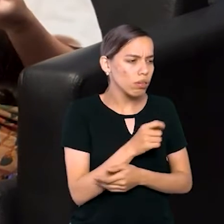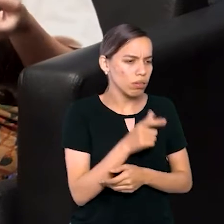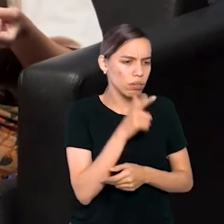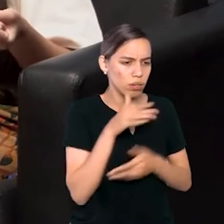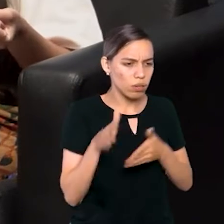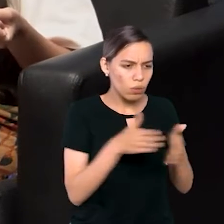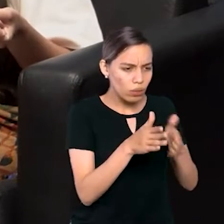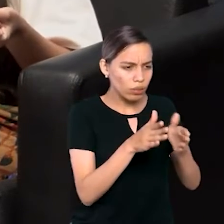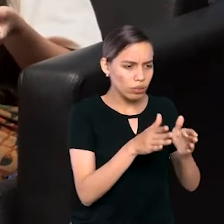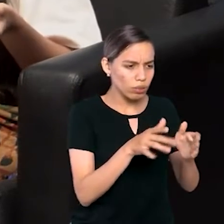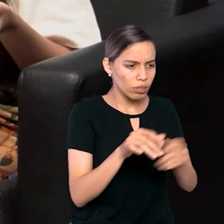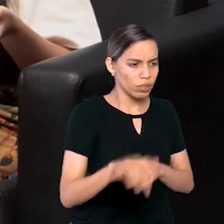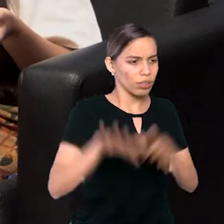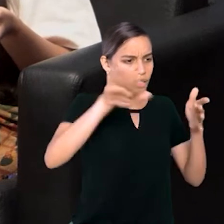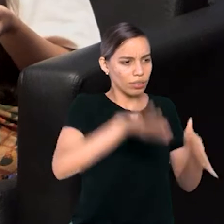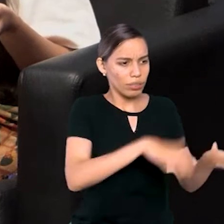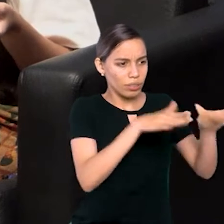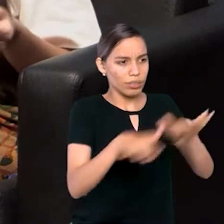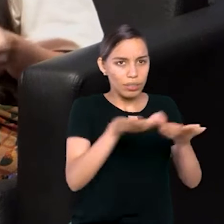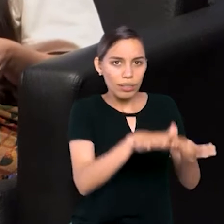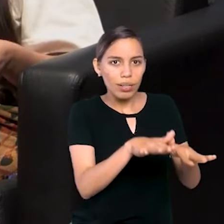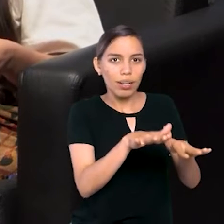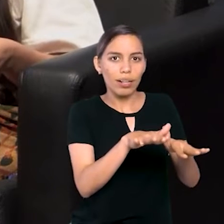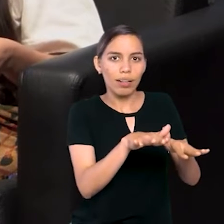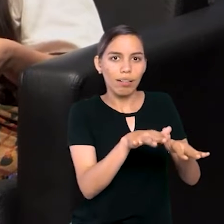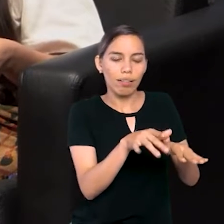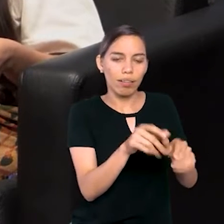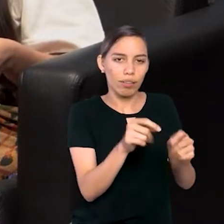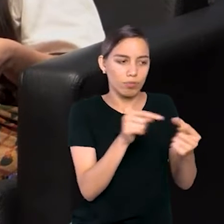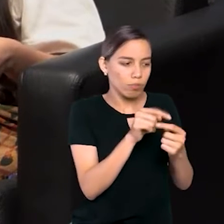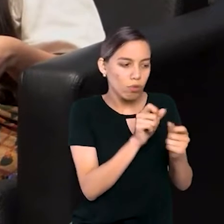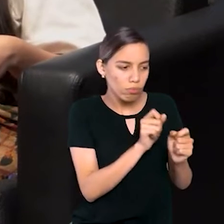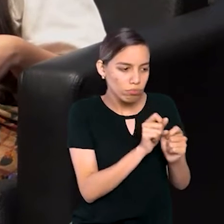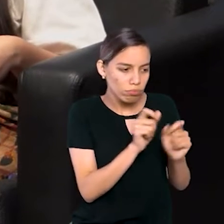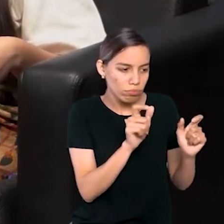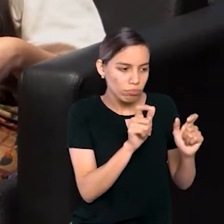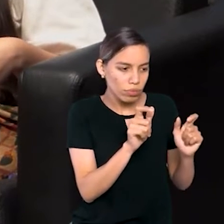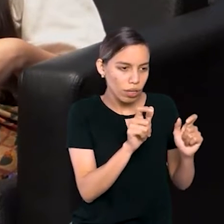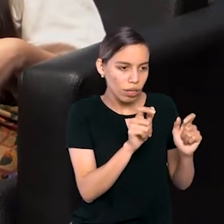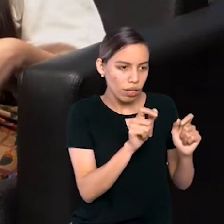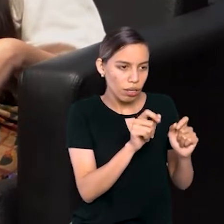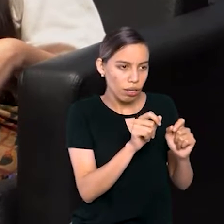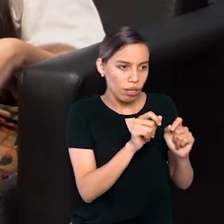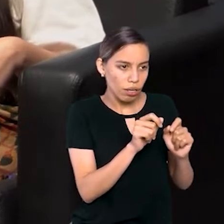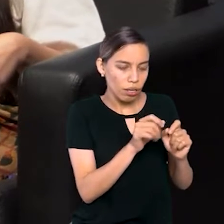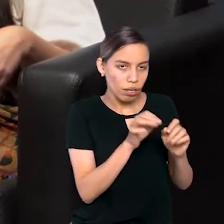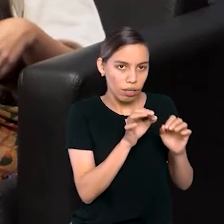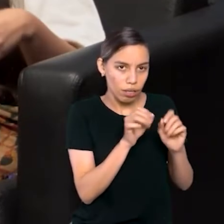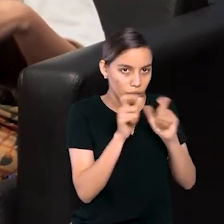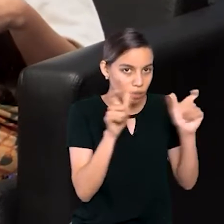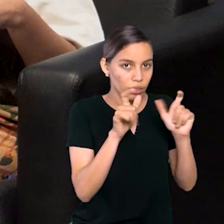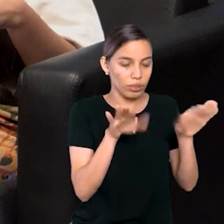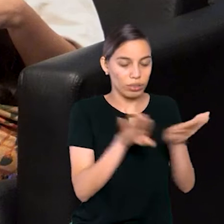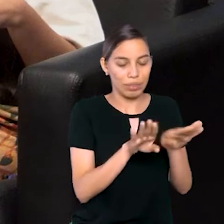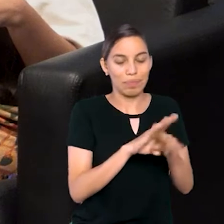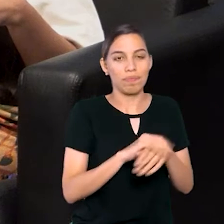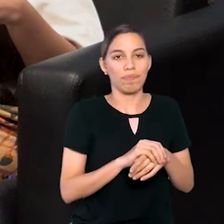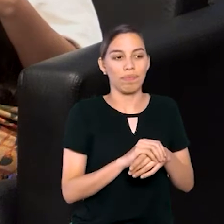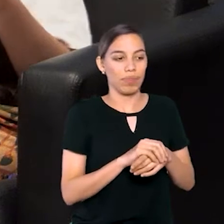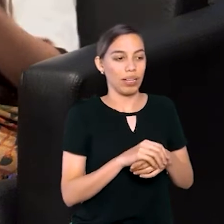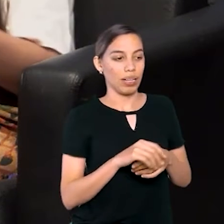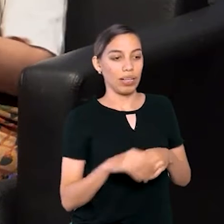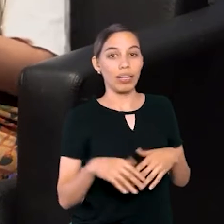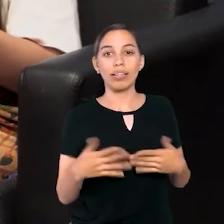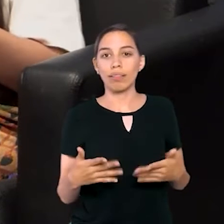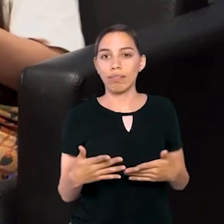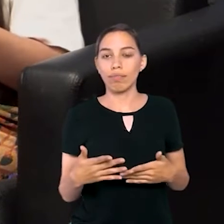que produz saúde. Então, o parente José Verá, por exemplo, ele diz que